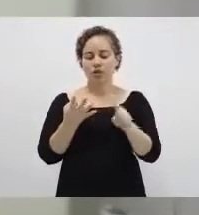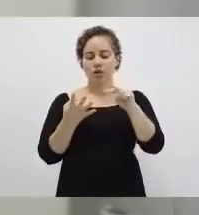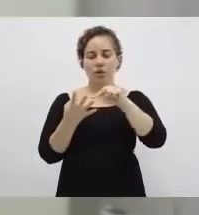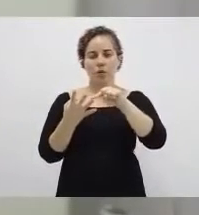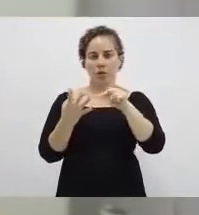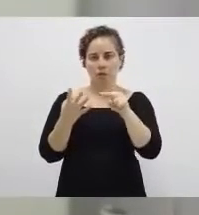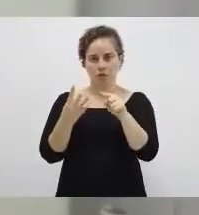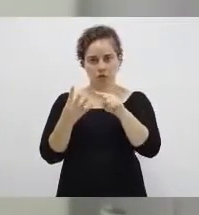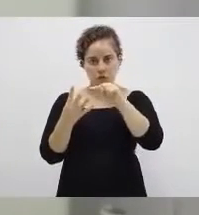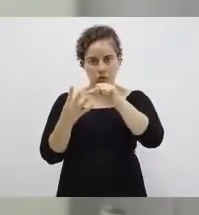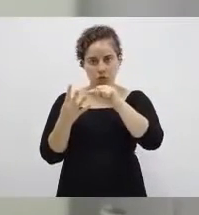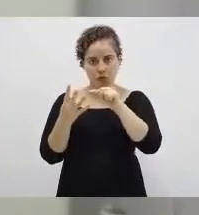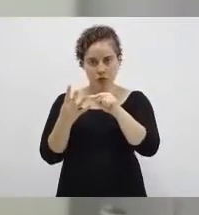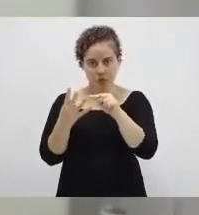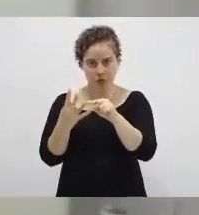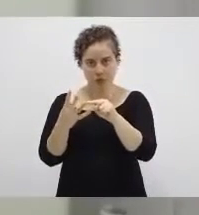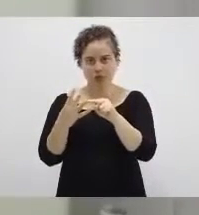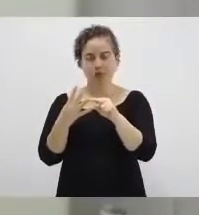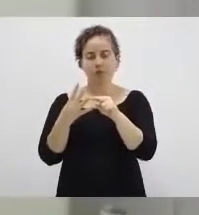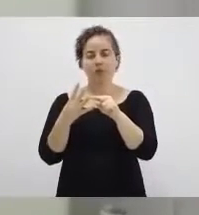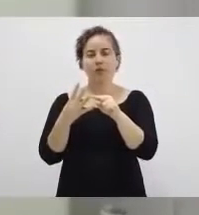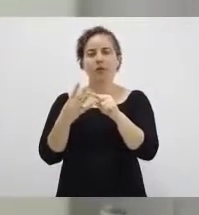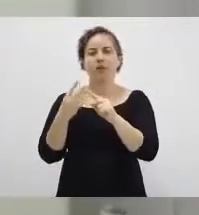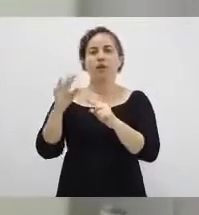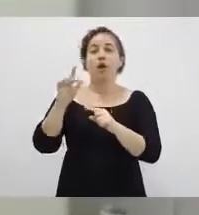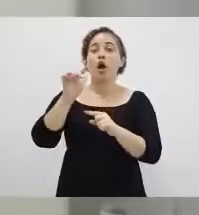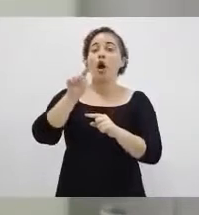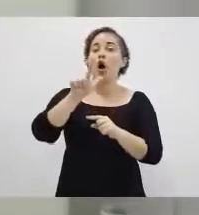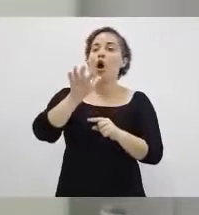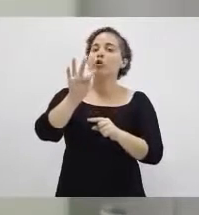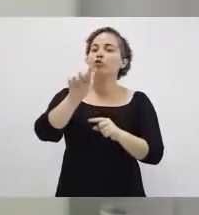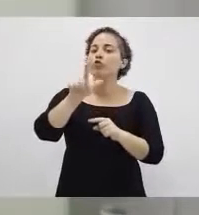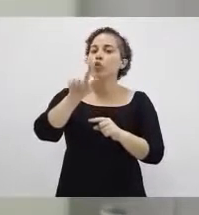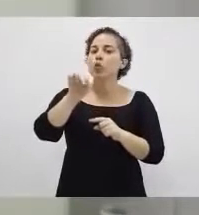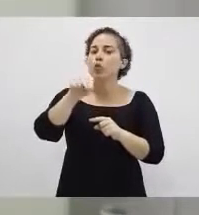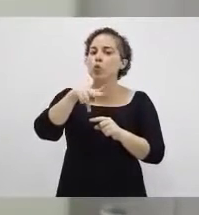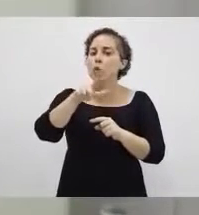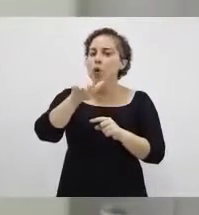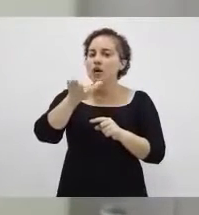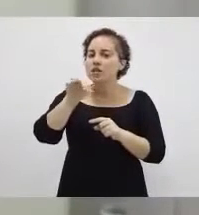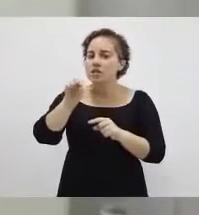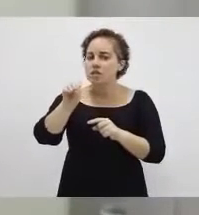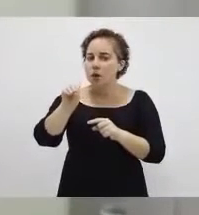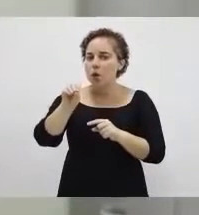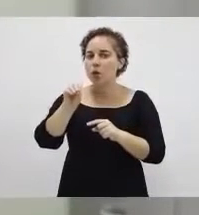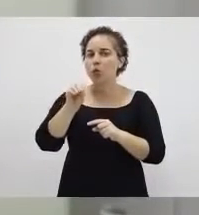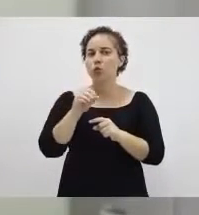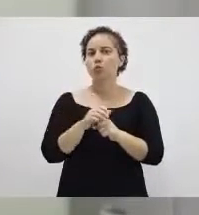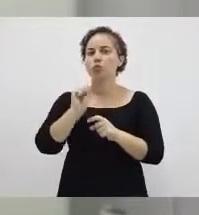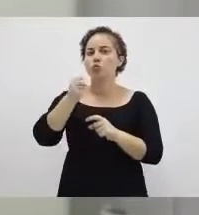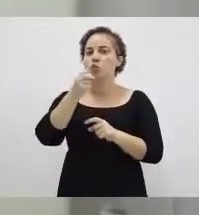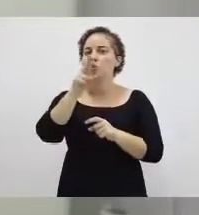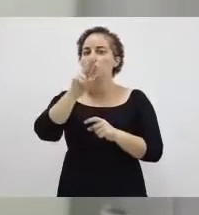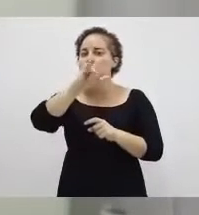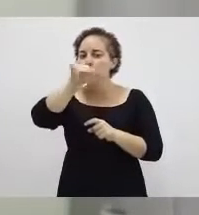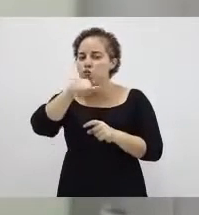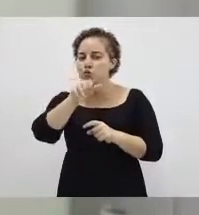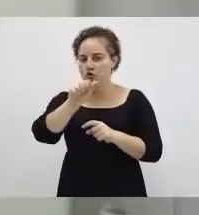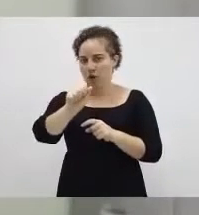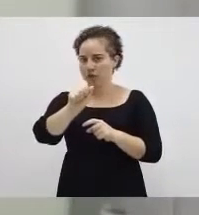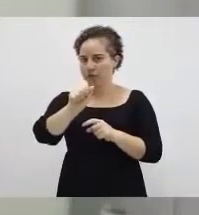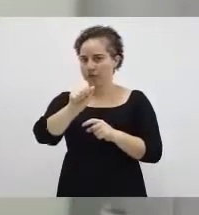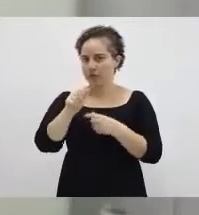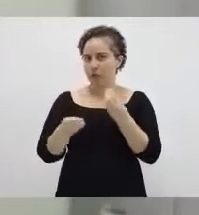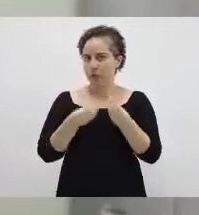intermediários. O primeiro sistema é o sistema chamado de flutuação suja. E aí, o que seria esse regime